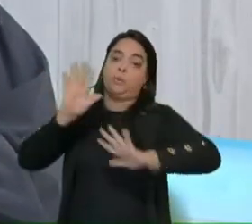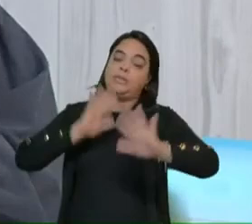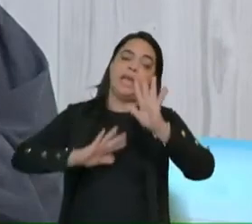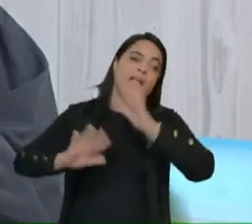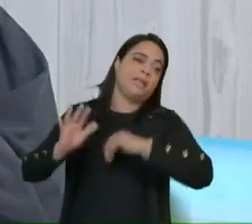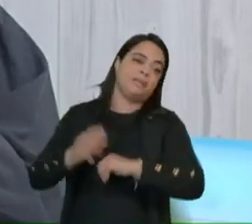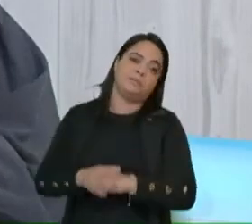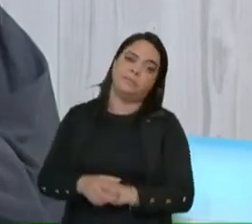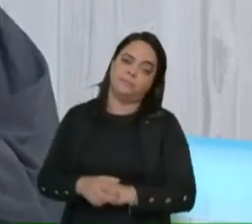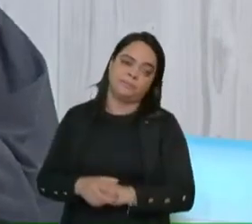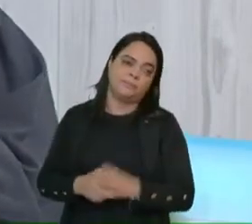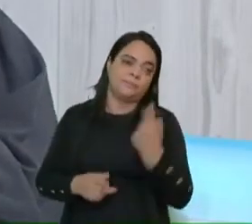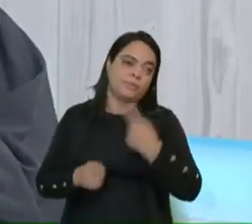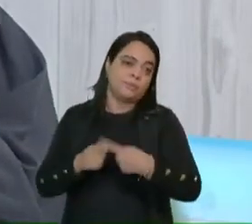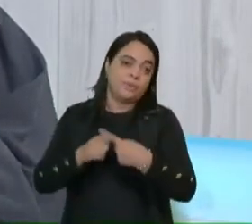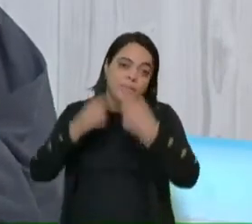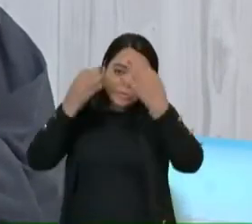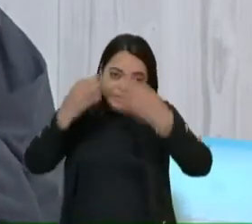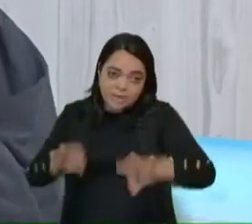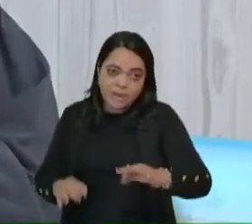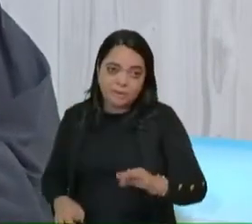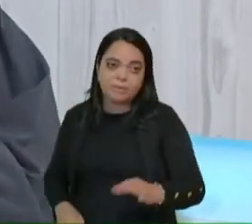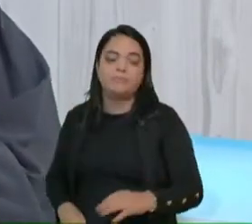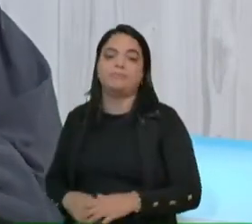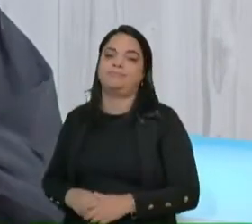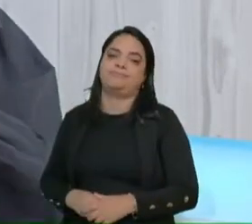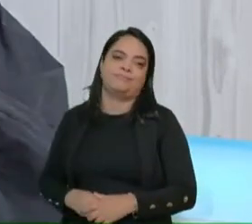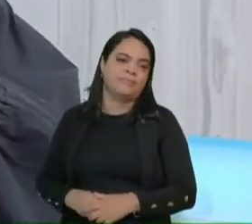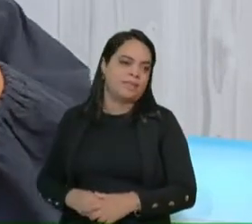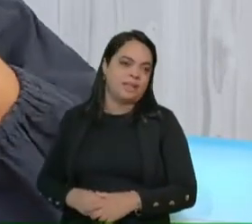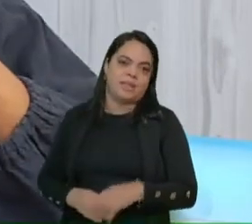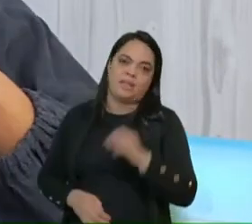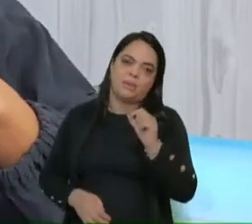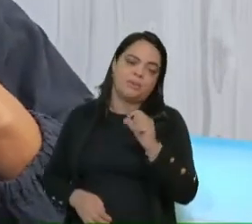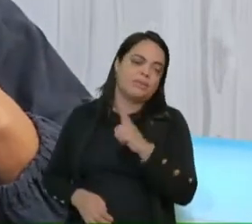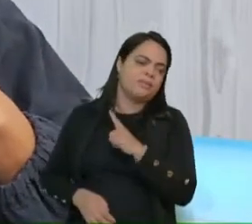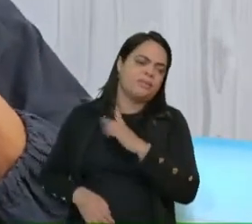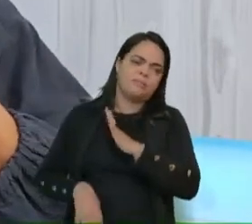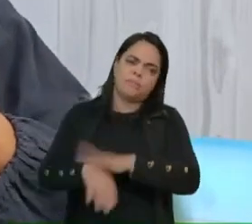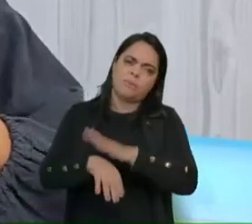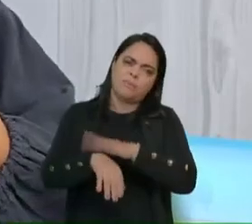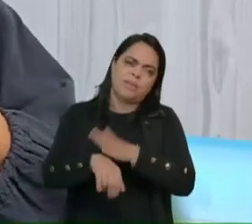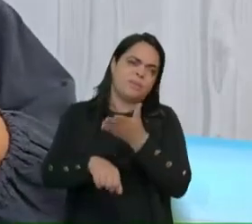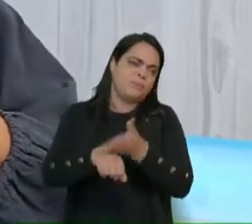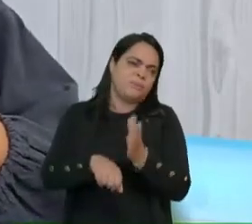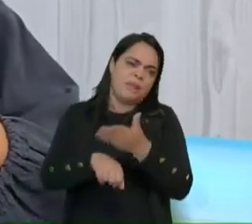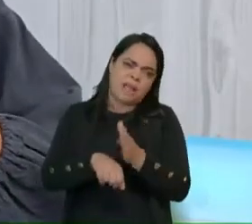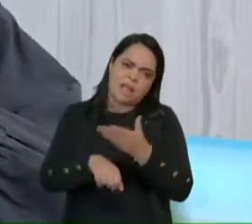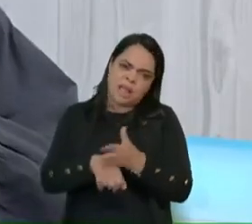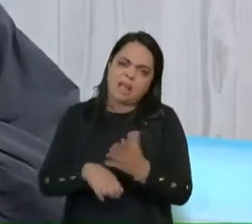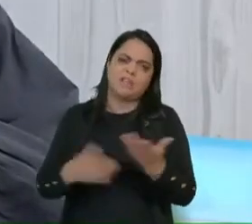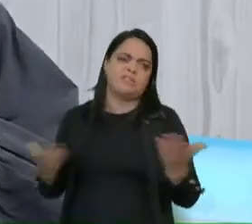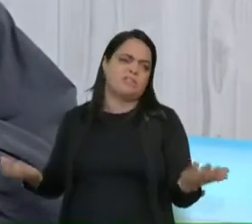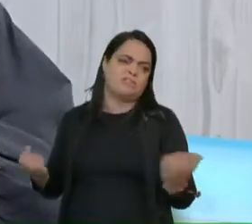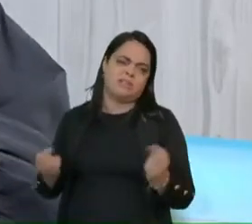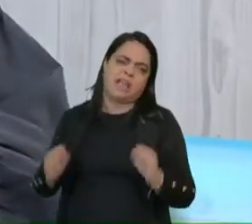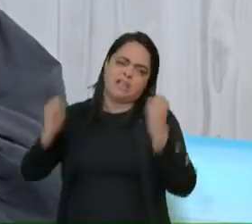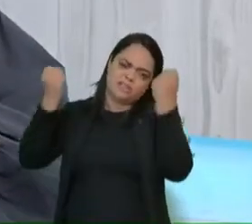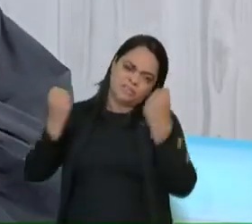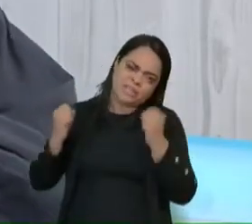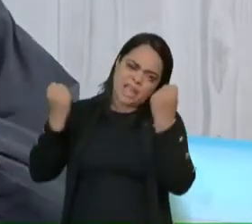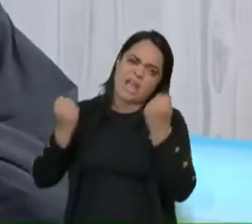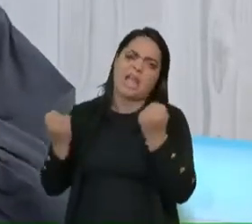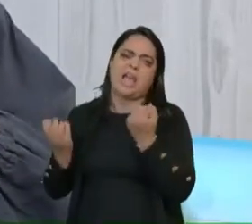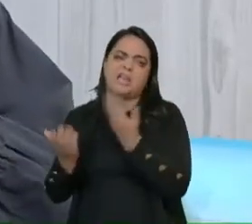isso porque o ideal é que você tenha os seus tempos de prática inclusive de exercício físico né de